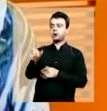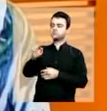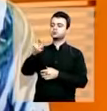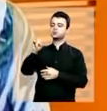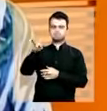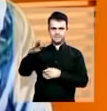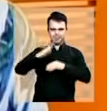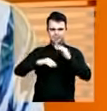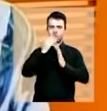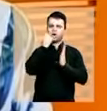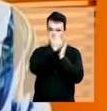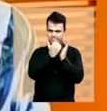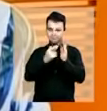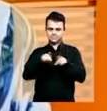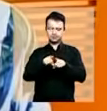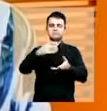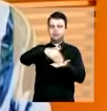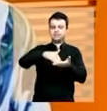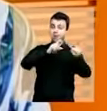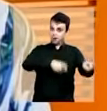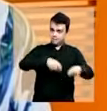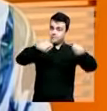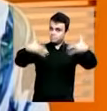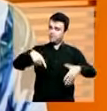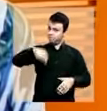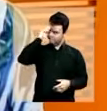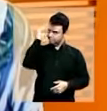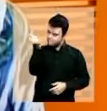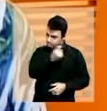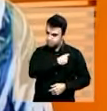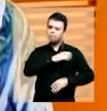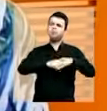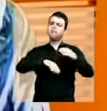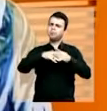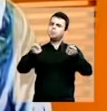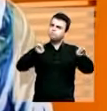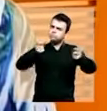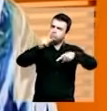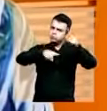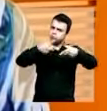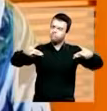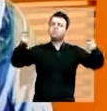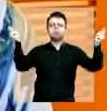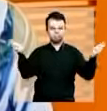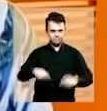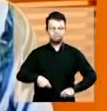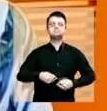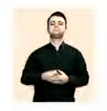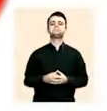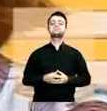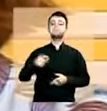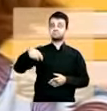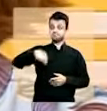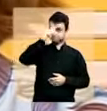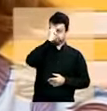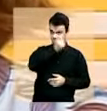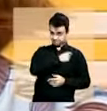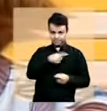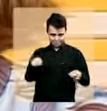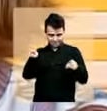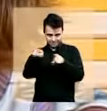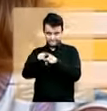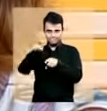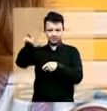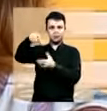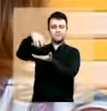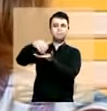Lucimeire Zaniboni, nutricionista da Secretaria de Agricultura, explica que Rio Preto já tem ações para gerir seus recursos. Rio Preto,